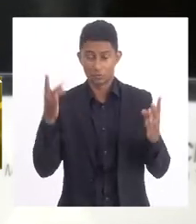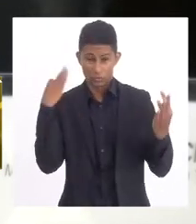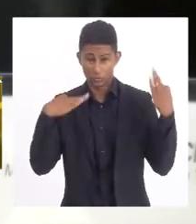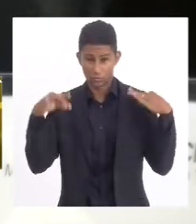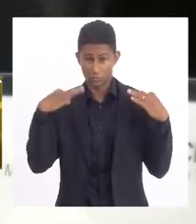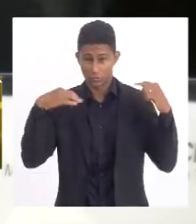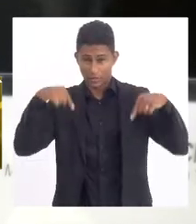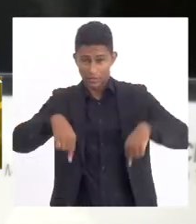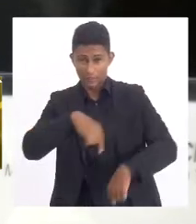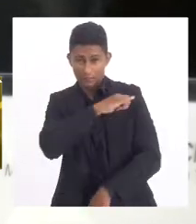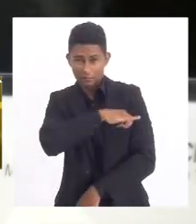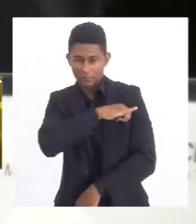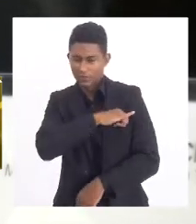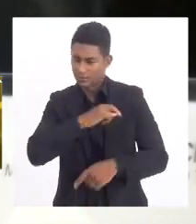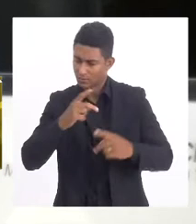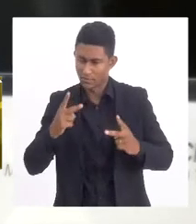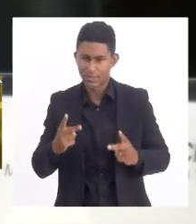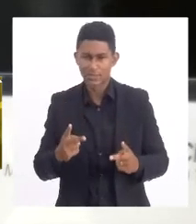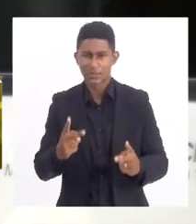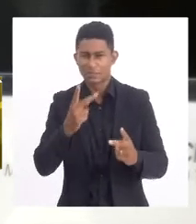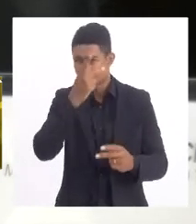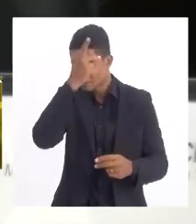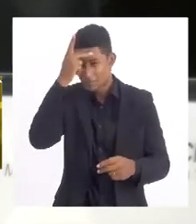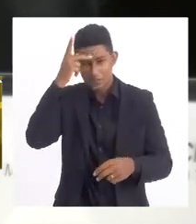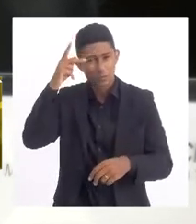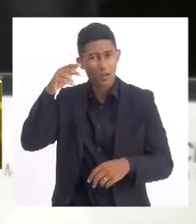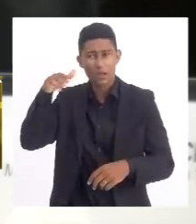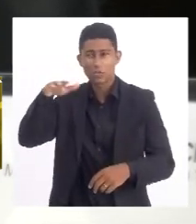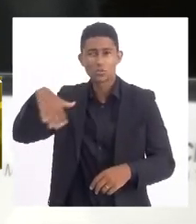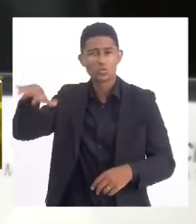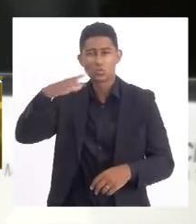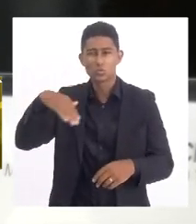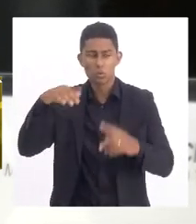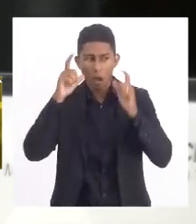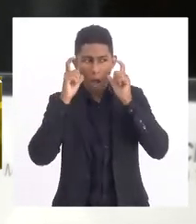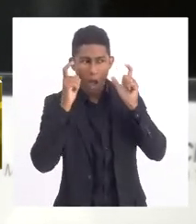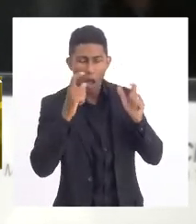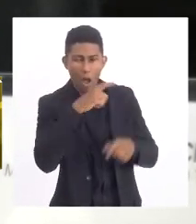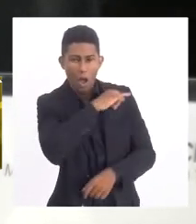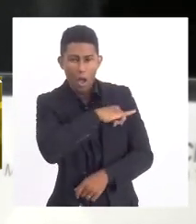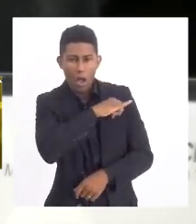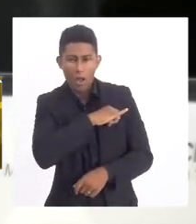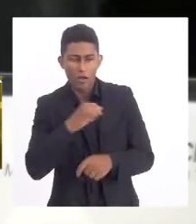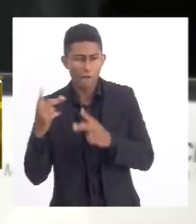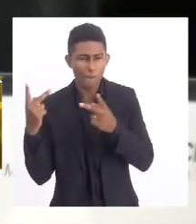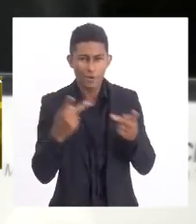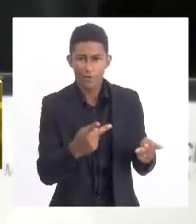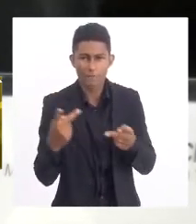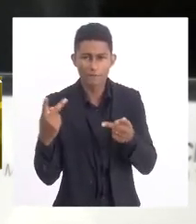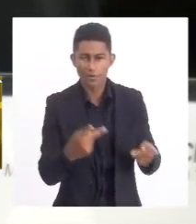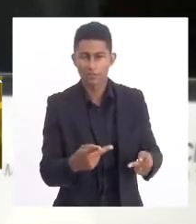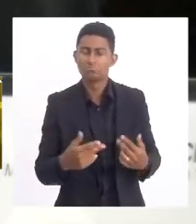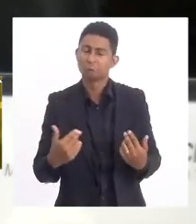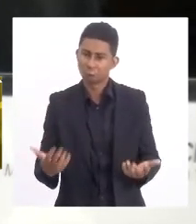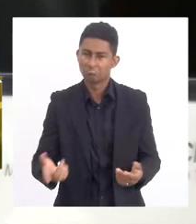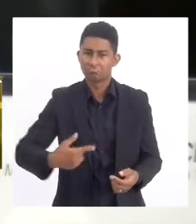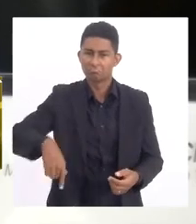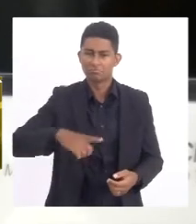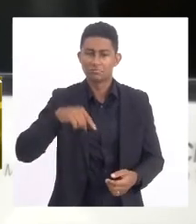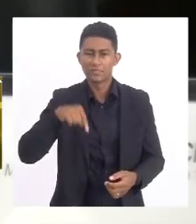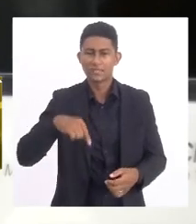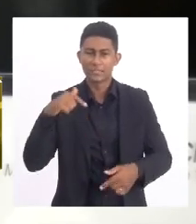a porta de entrada do Turismo do nosso país sempre foi principal destino turístico desse país e o nosso trabalho aqui é